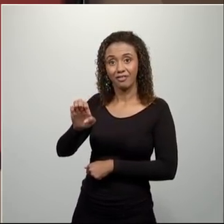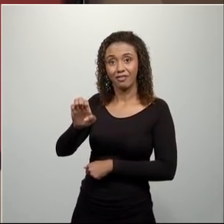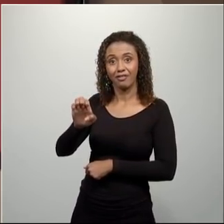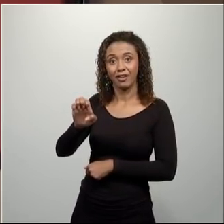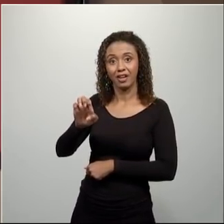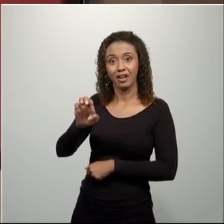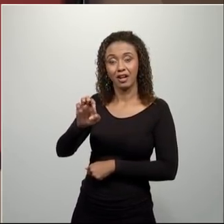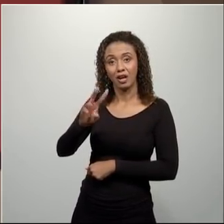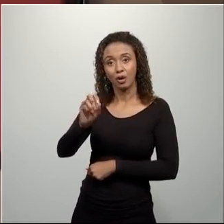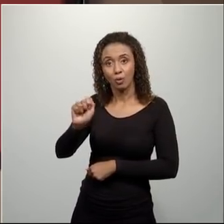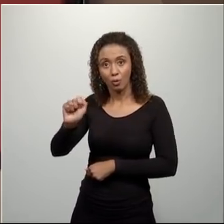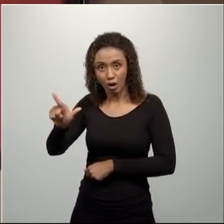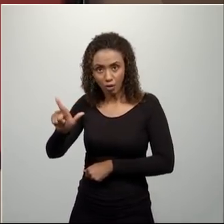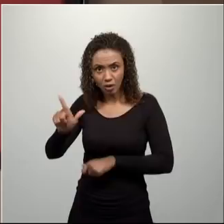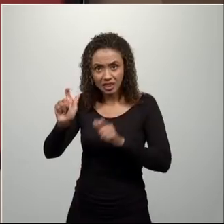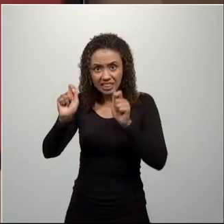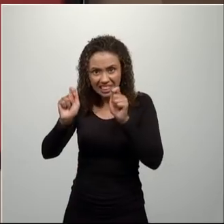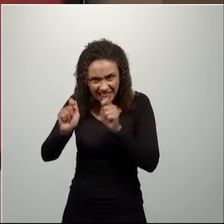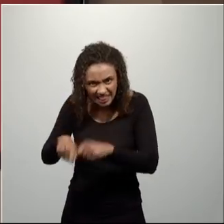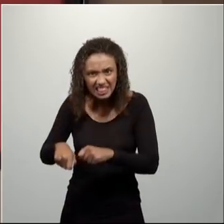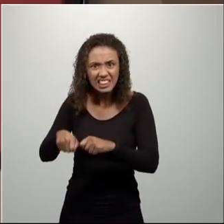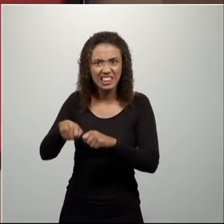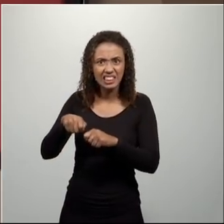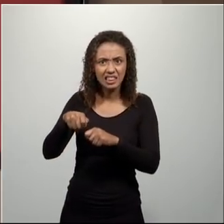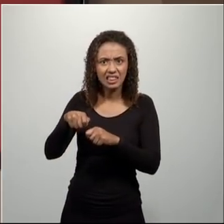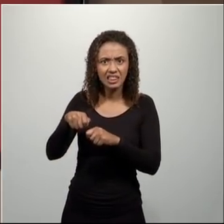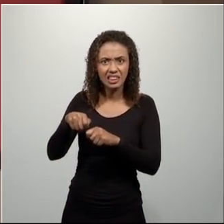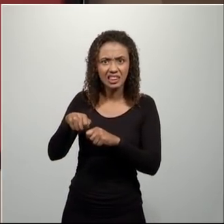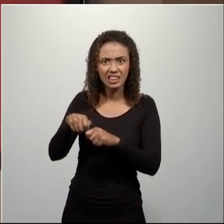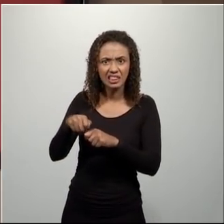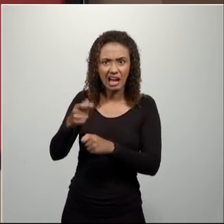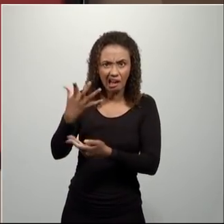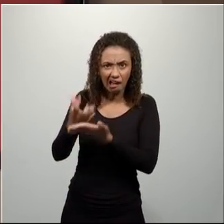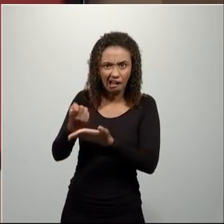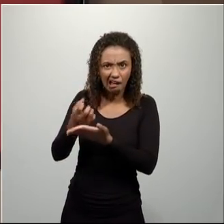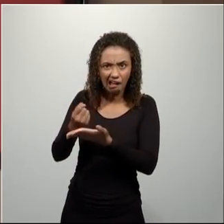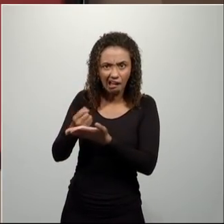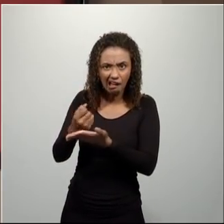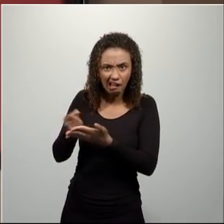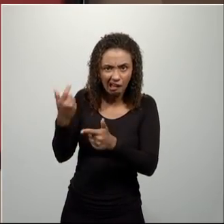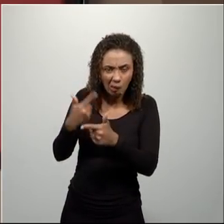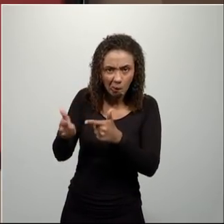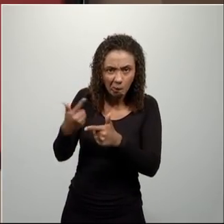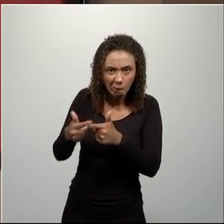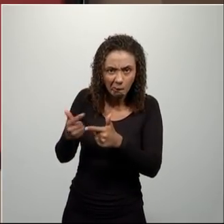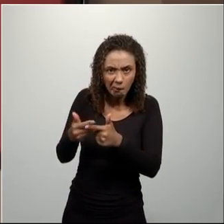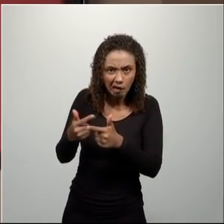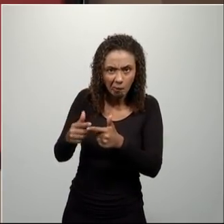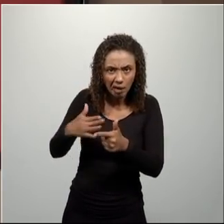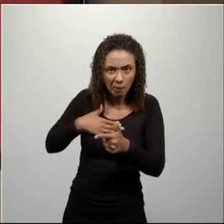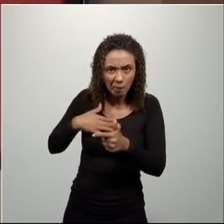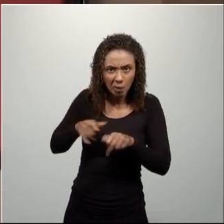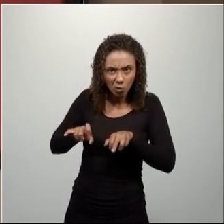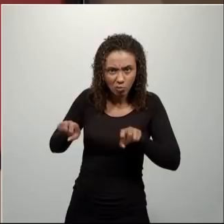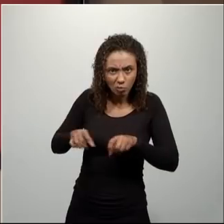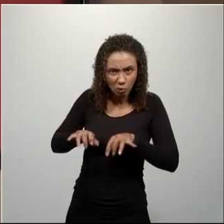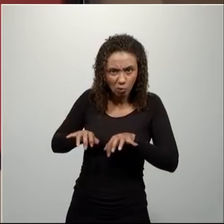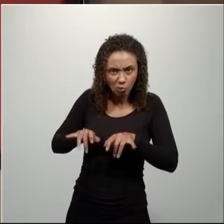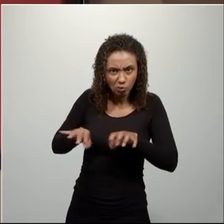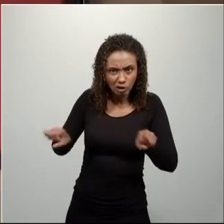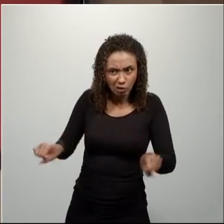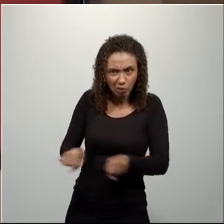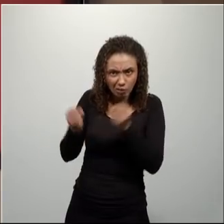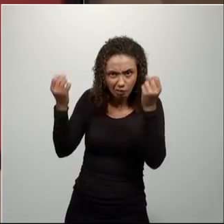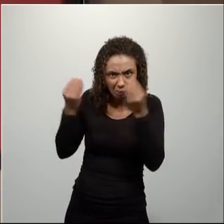dentro de universidades então se for baixar algum conteúdo o que não seja não tem a certeza dos